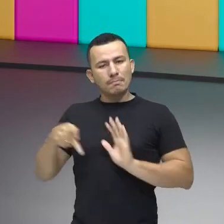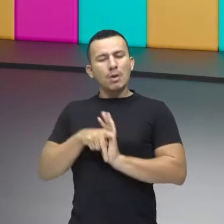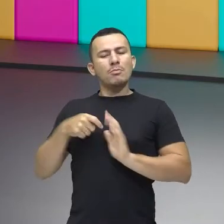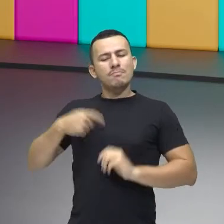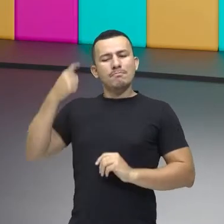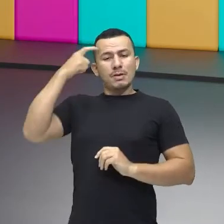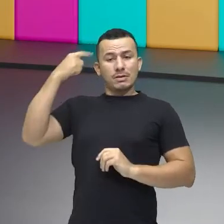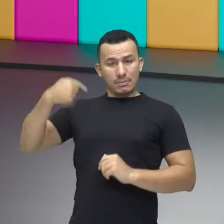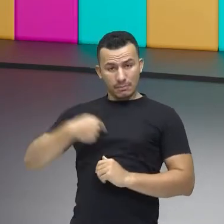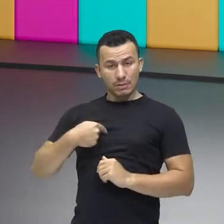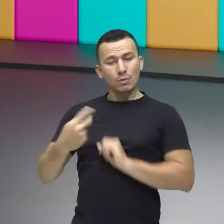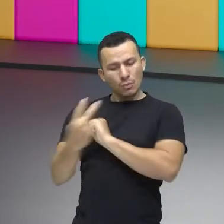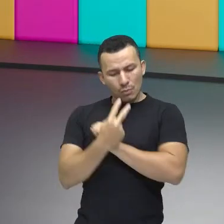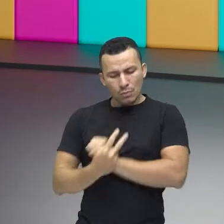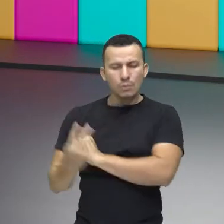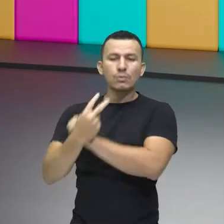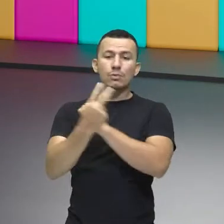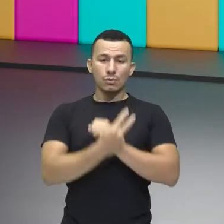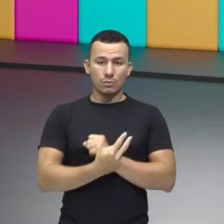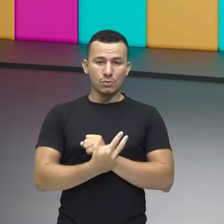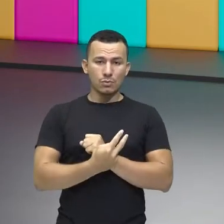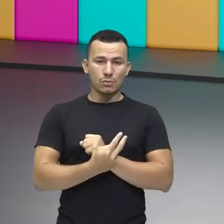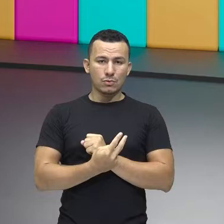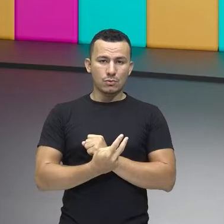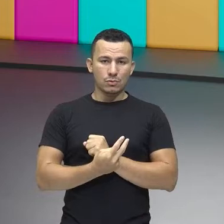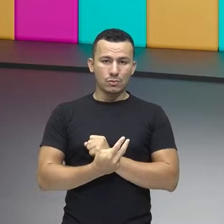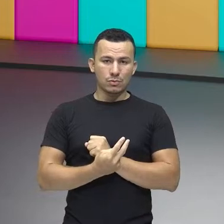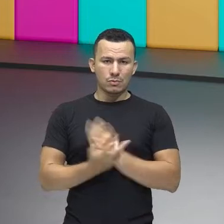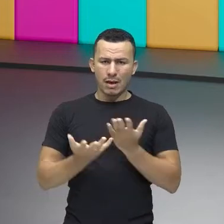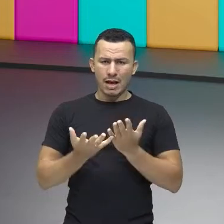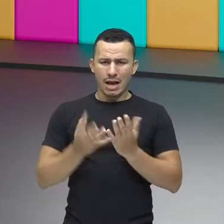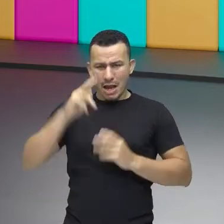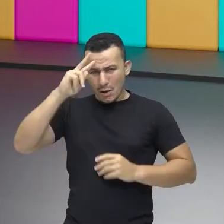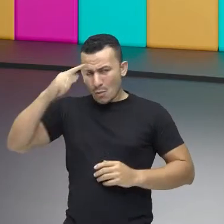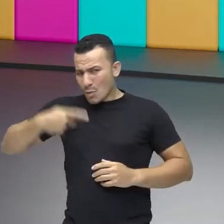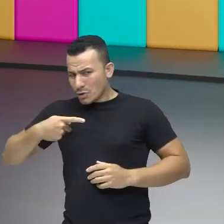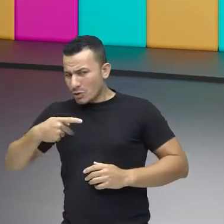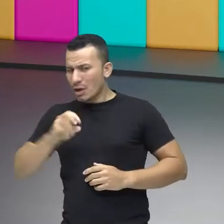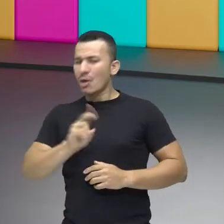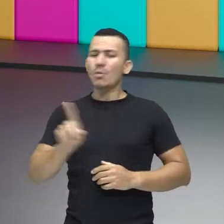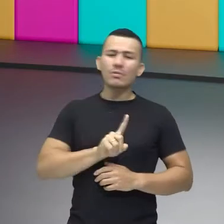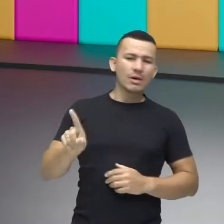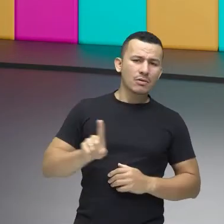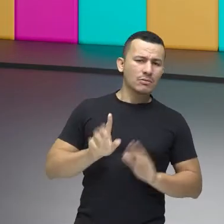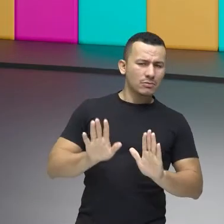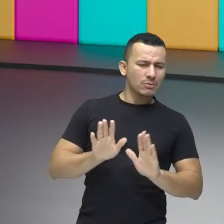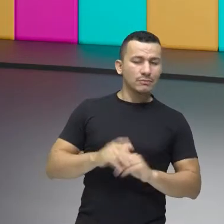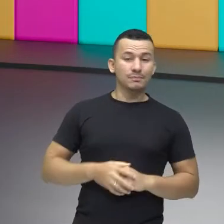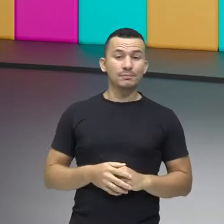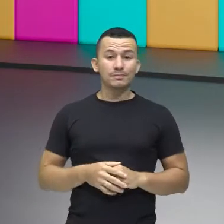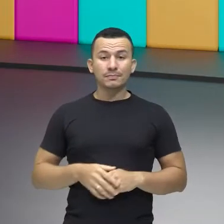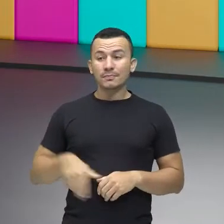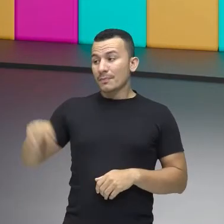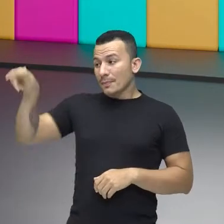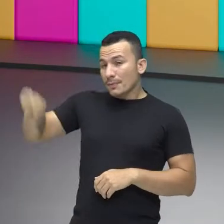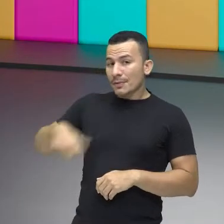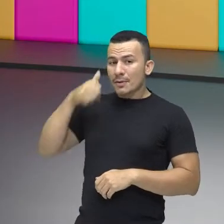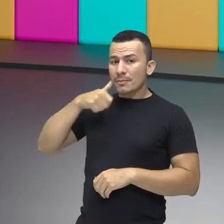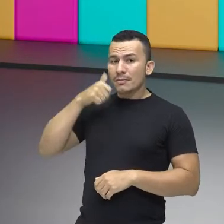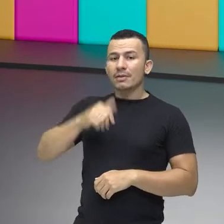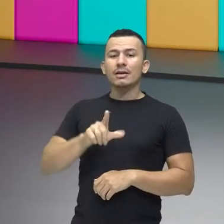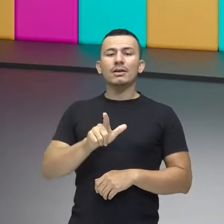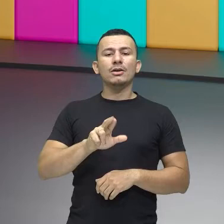penso em mim mesmo? Esse autocuidado é algo que assim se torna até egoísta, assim, vamos dizer, ou não? A Ludmila trouxe aí uns aspectos que são importantes de